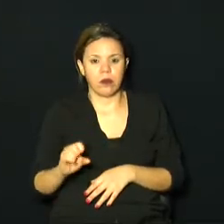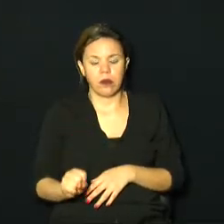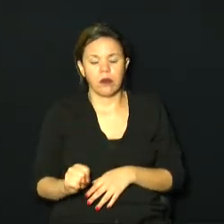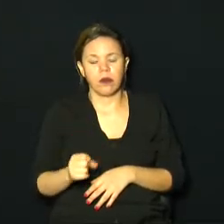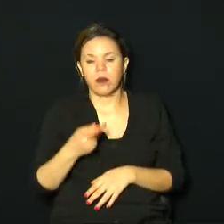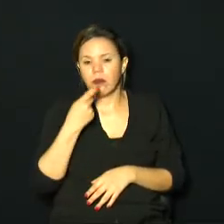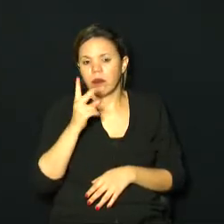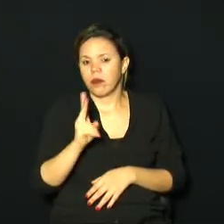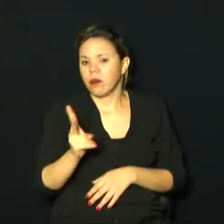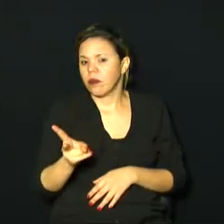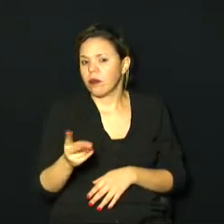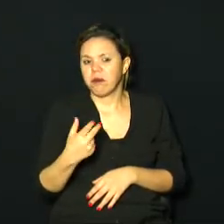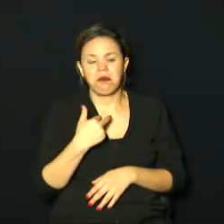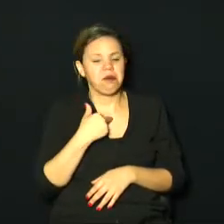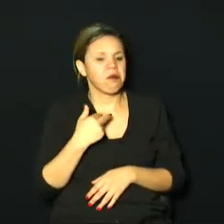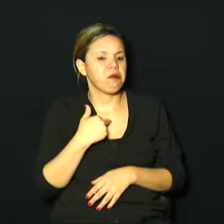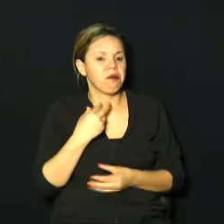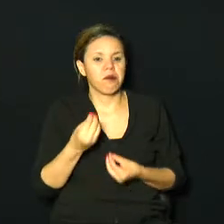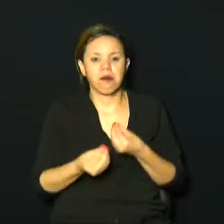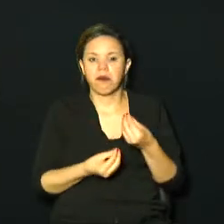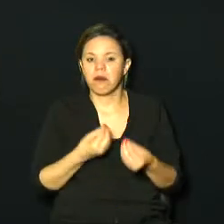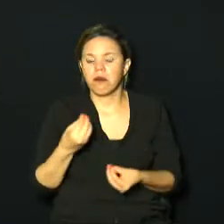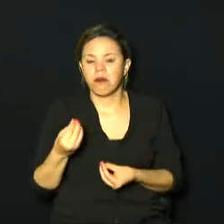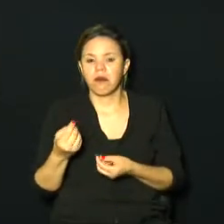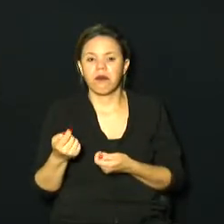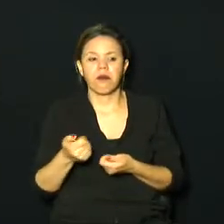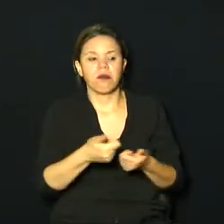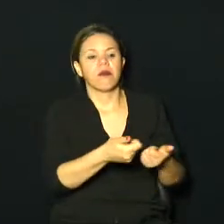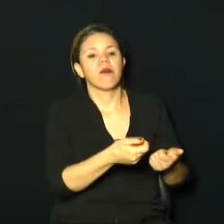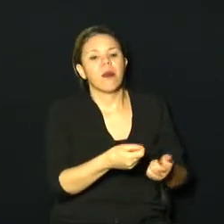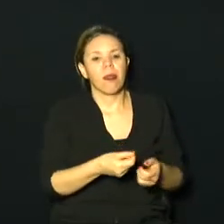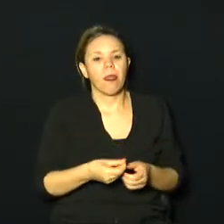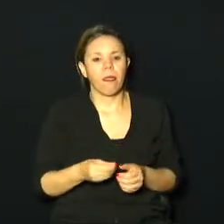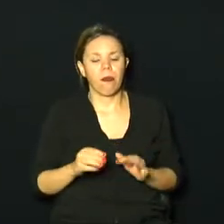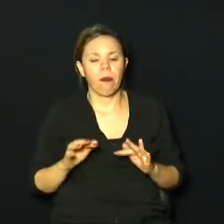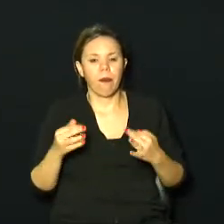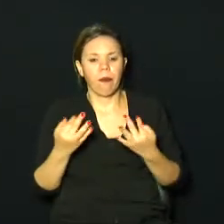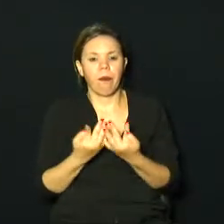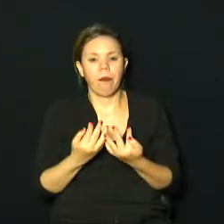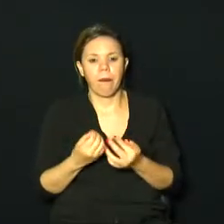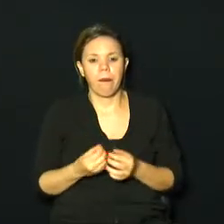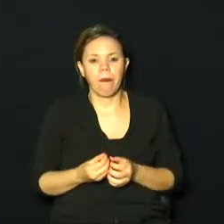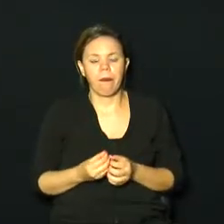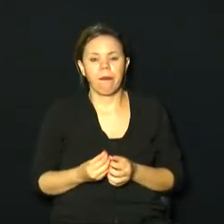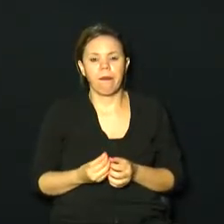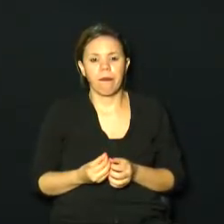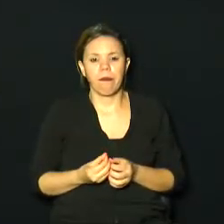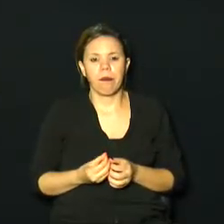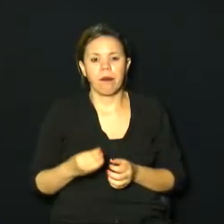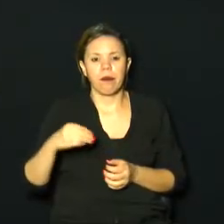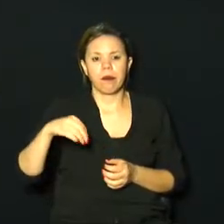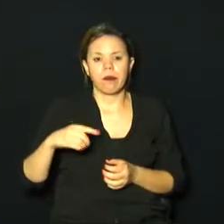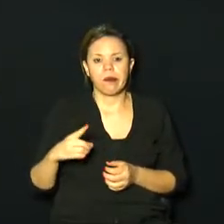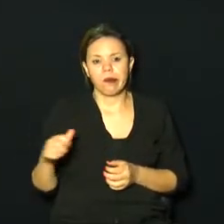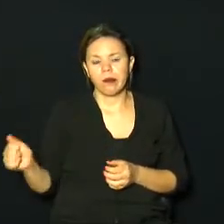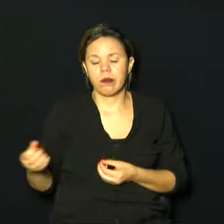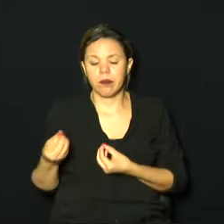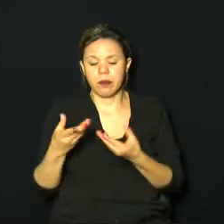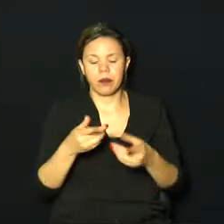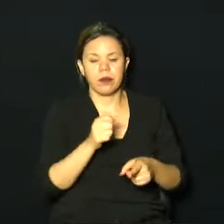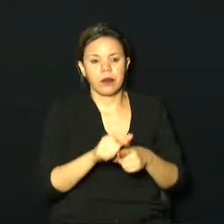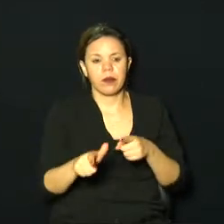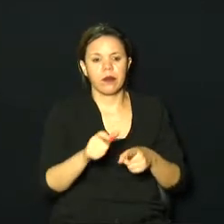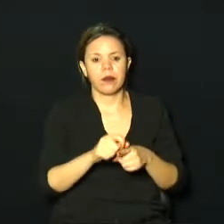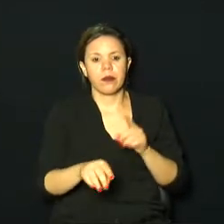que não teria possibilidade de colocar as famílias do Mandela no auxílio aluguel, né?